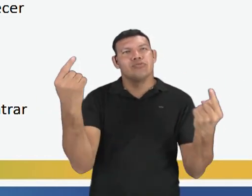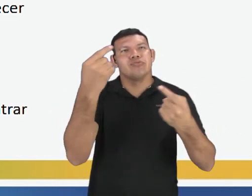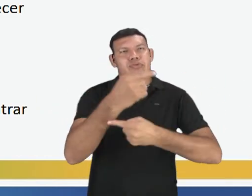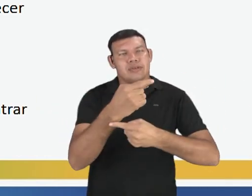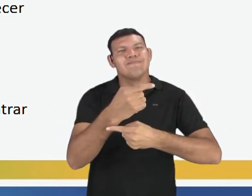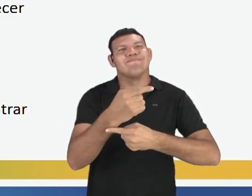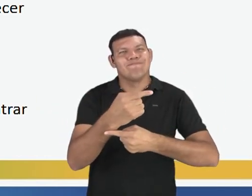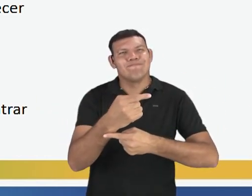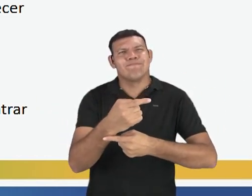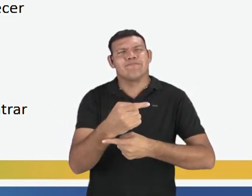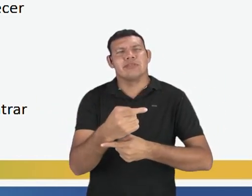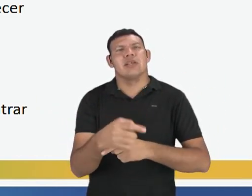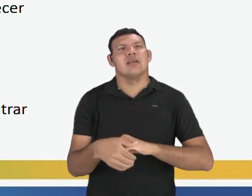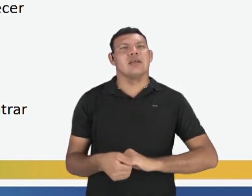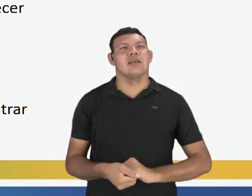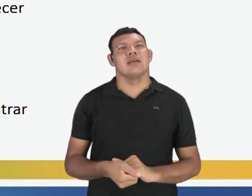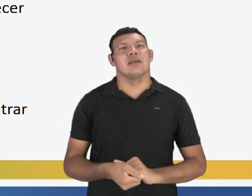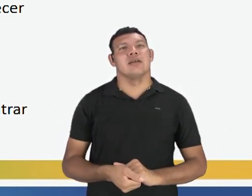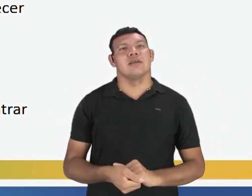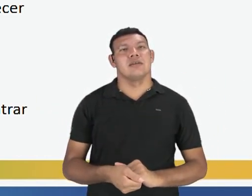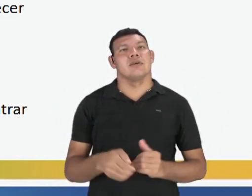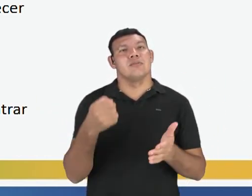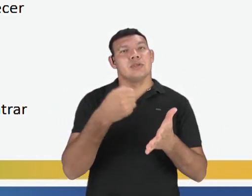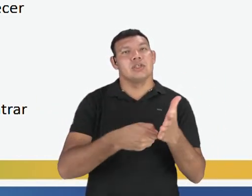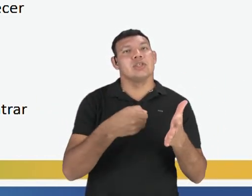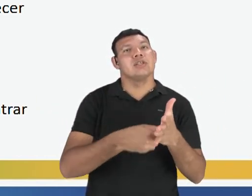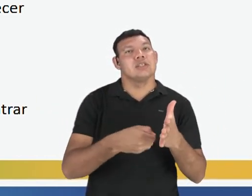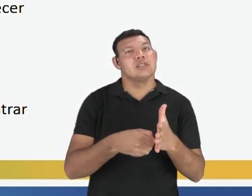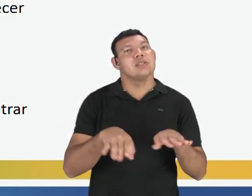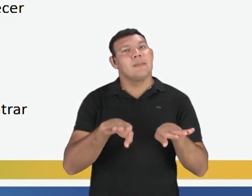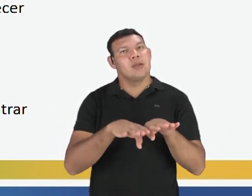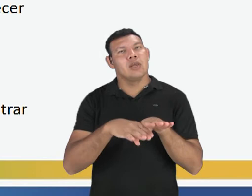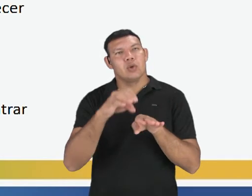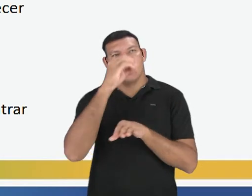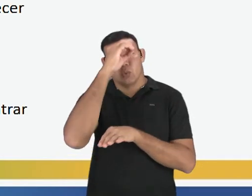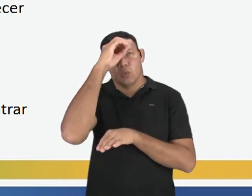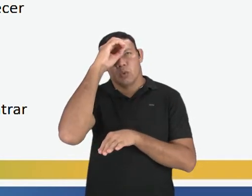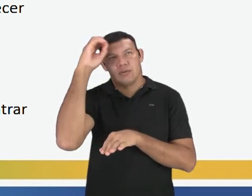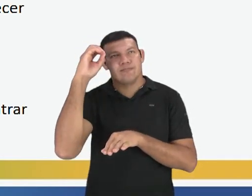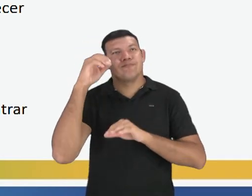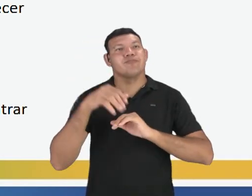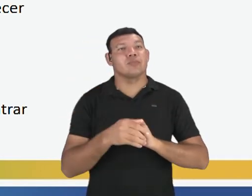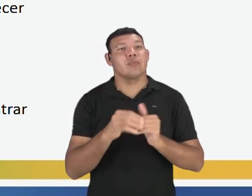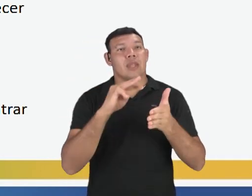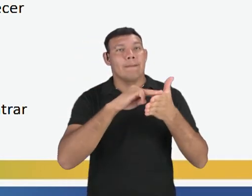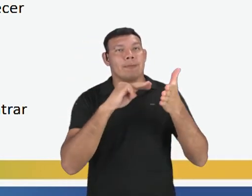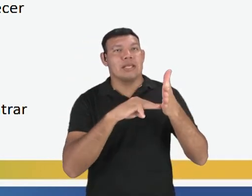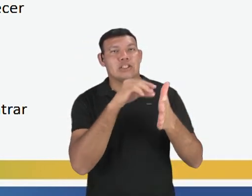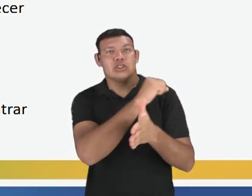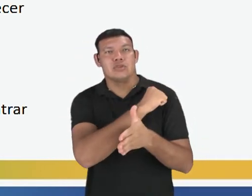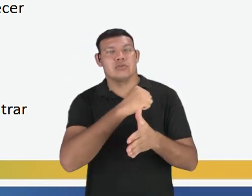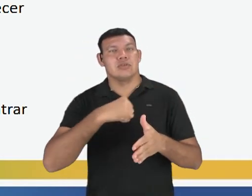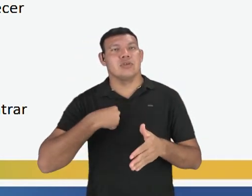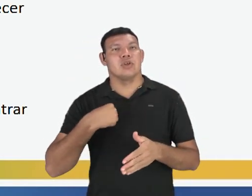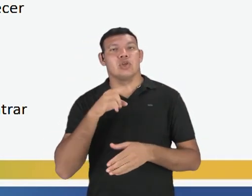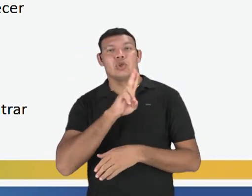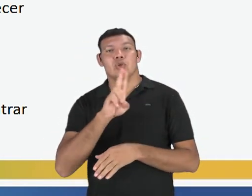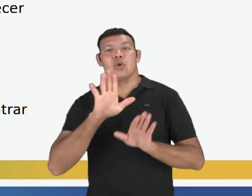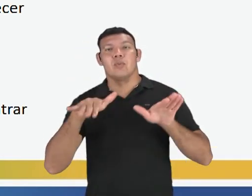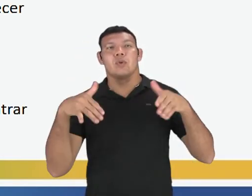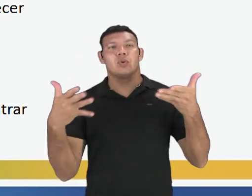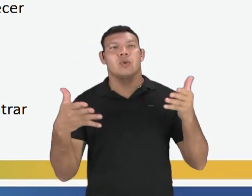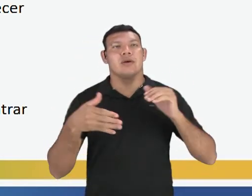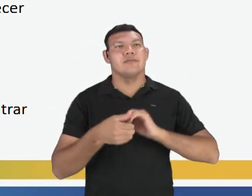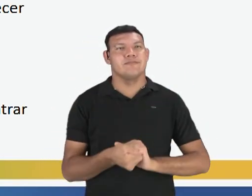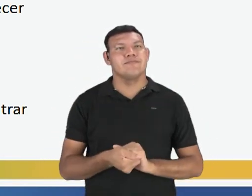socrático denominava-se alegoria metodológica do conhecimento, segundo a qual se desenvolve o conhecimento a partir